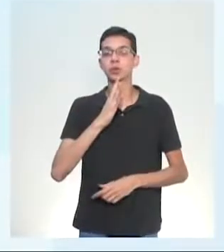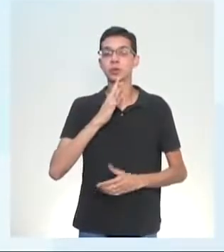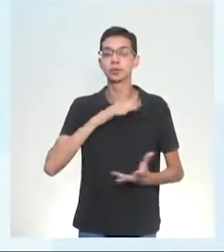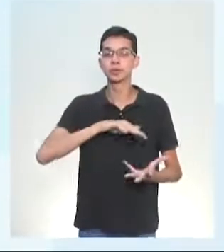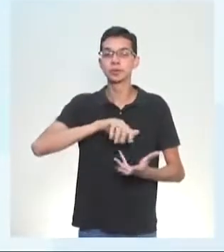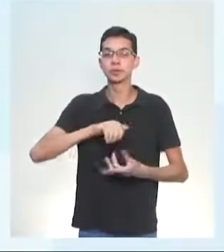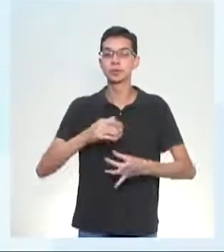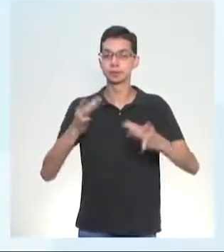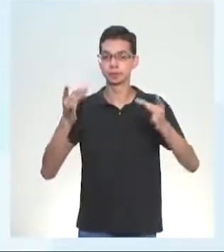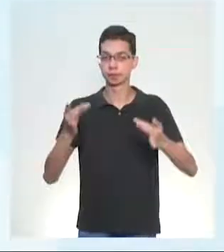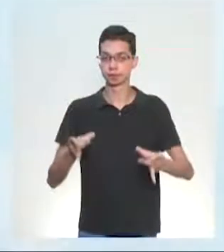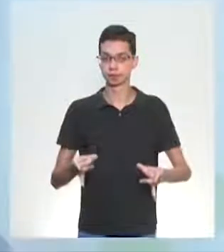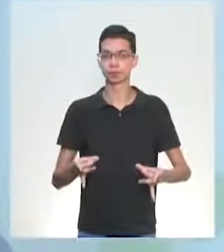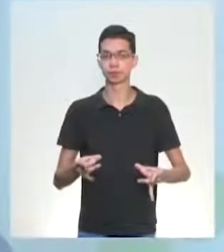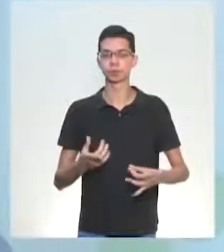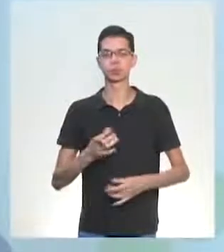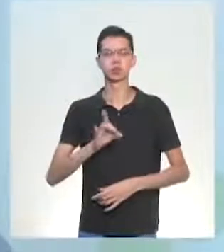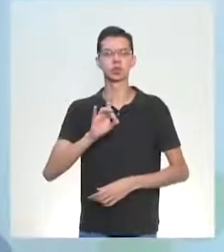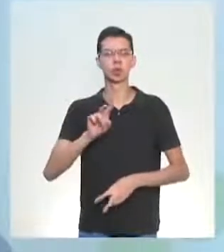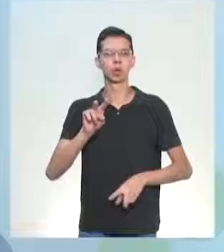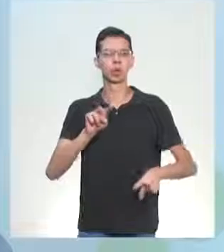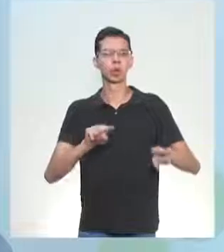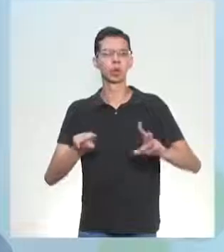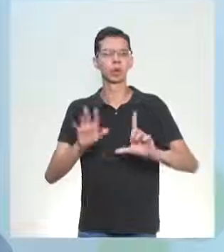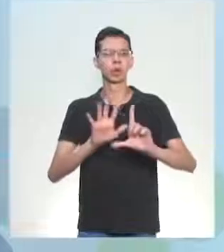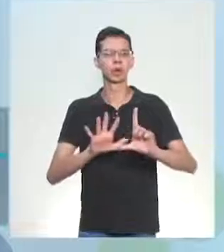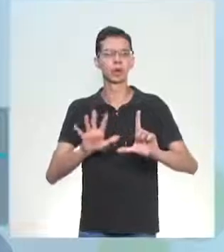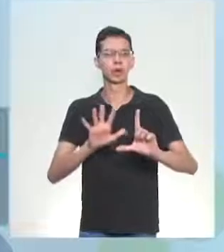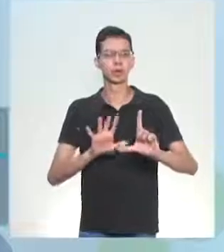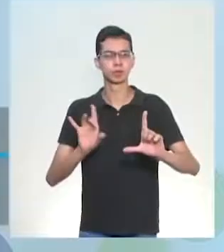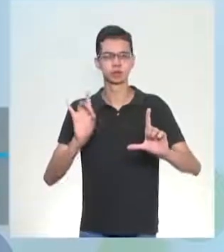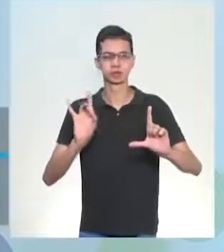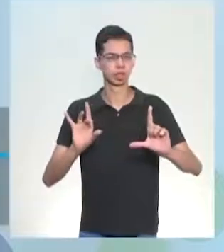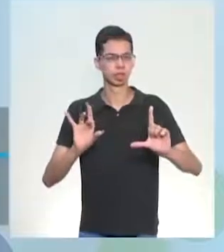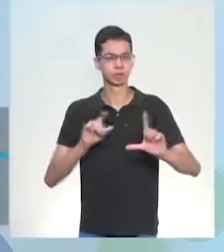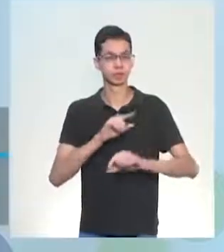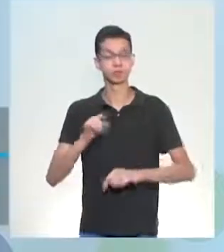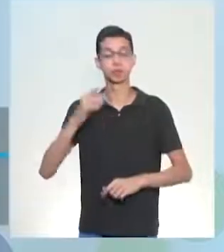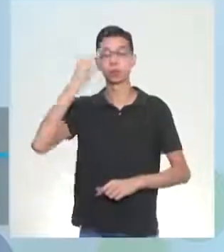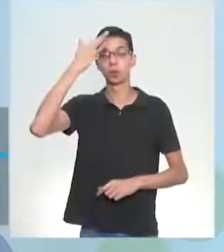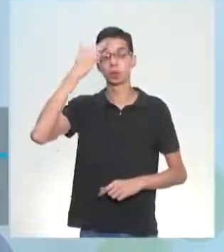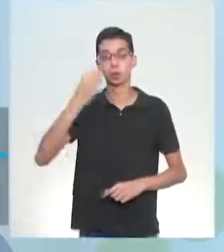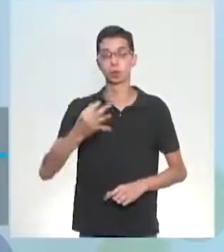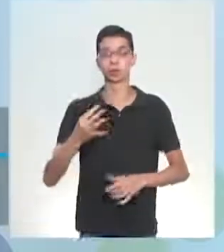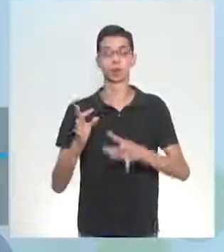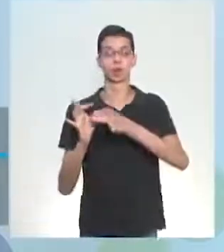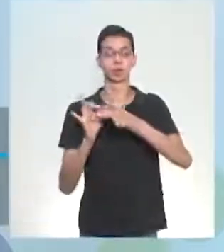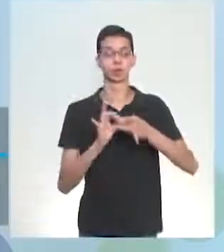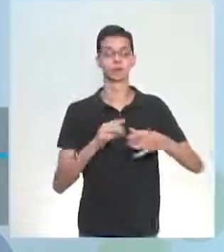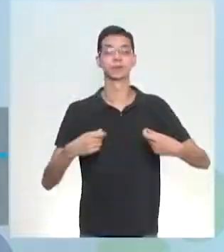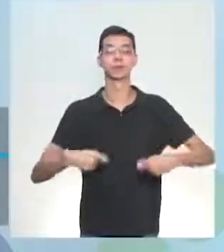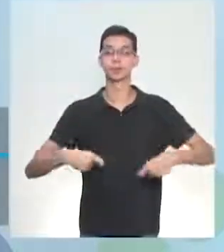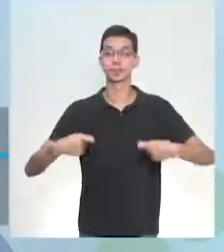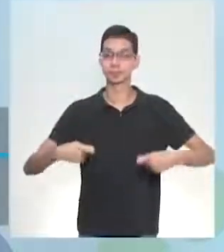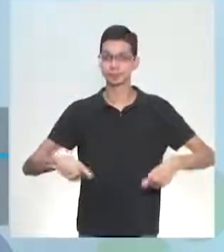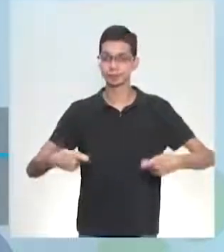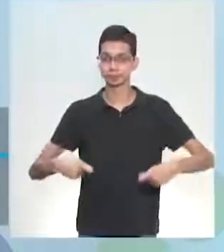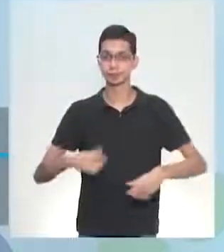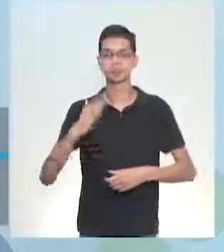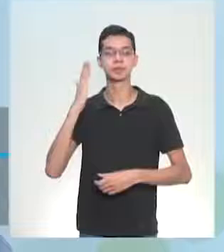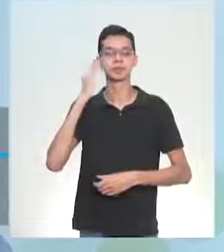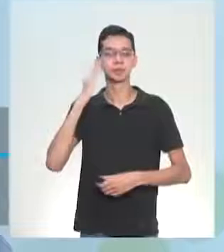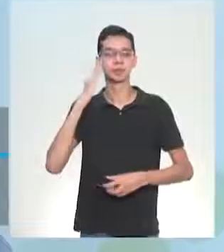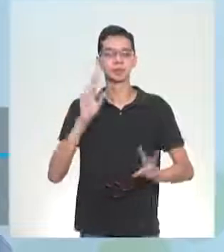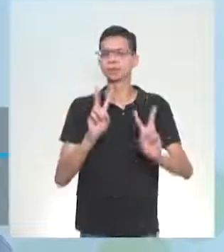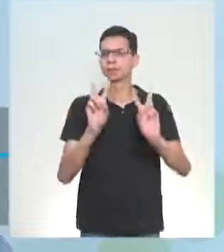assim, não basta só ver lá uma imagem, você tem que entender o contexto, precisa de conhecimentos prévios, saber sobre que questão